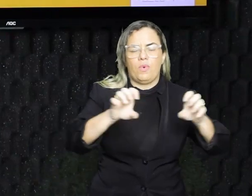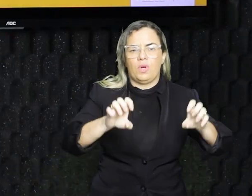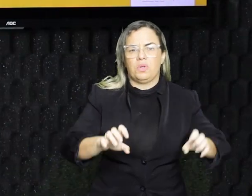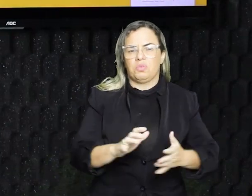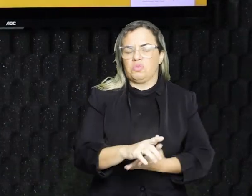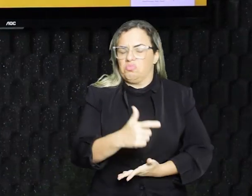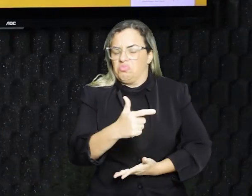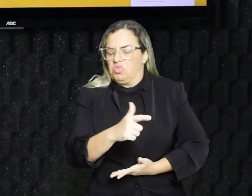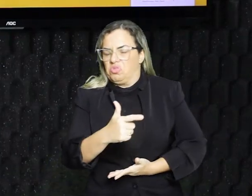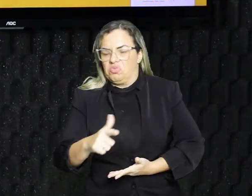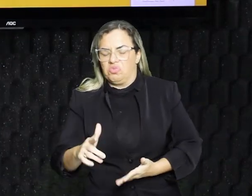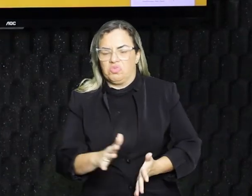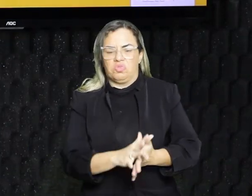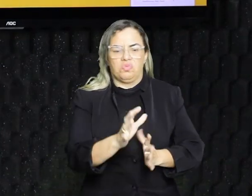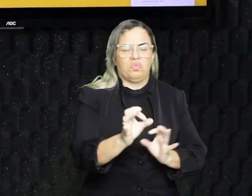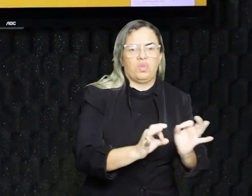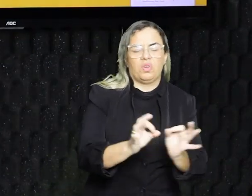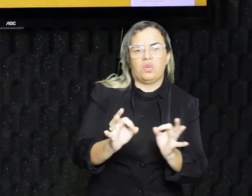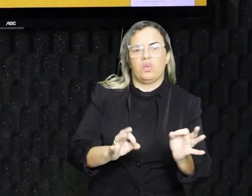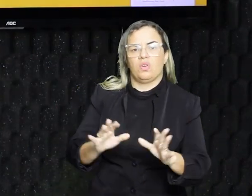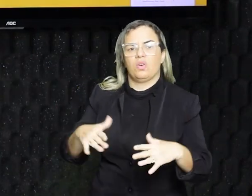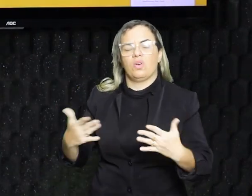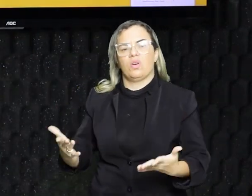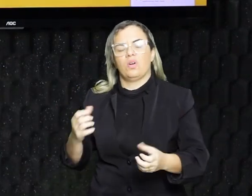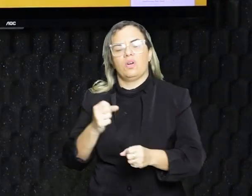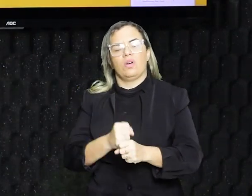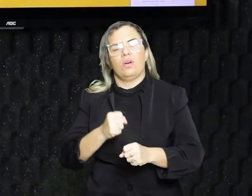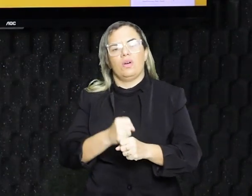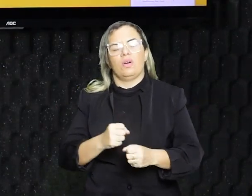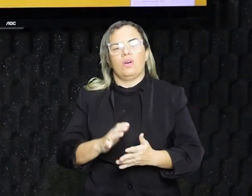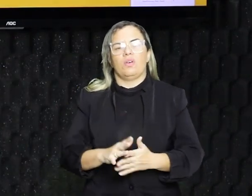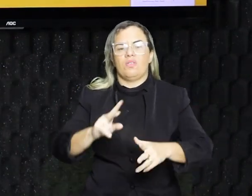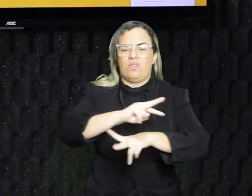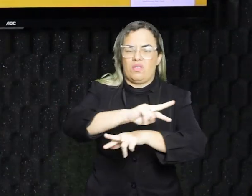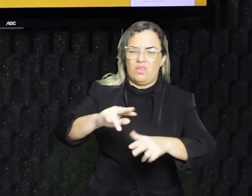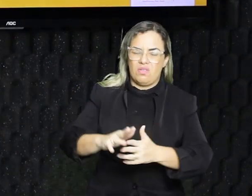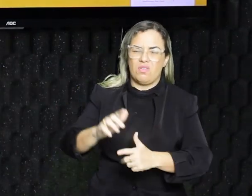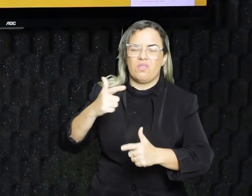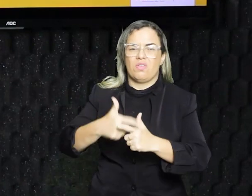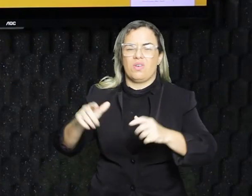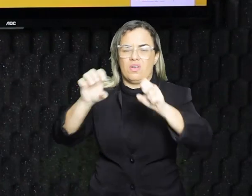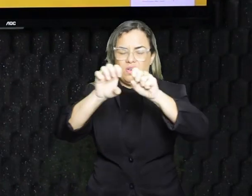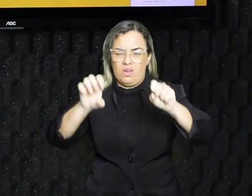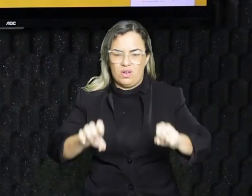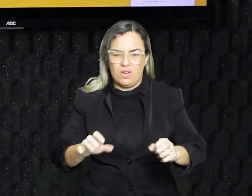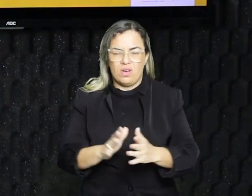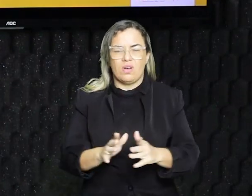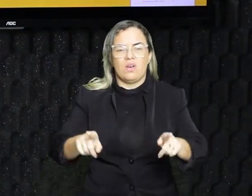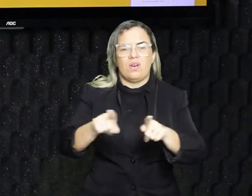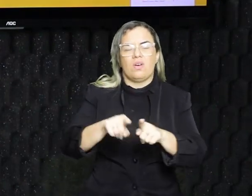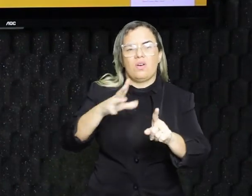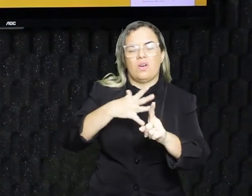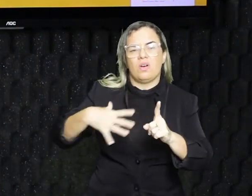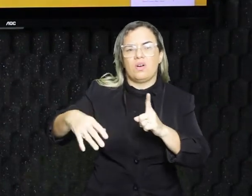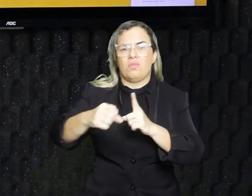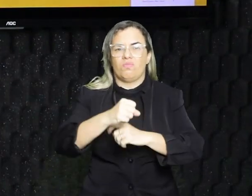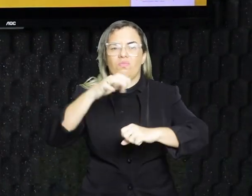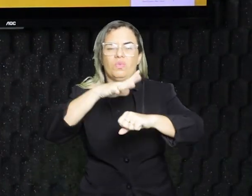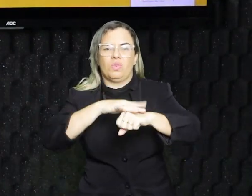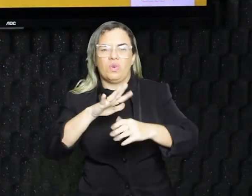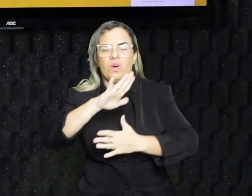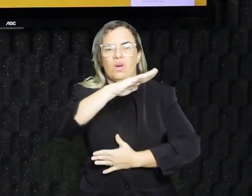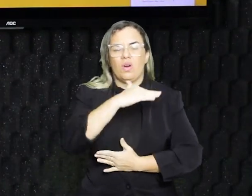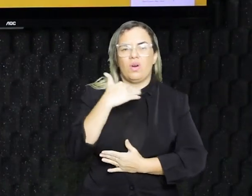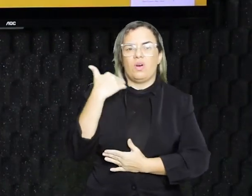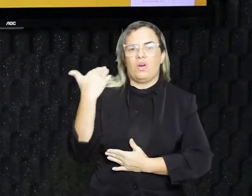de planejamento, tá? E disso decorreram uma série de problemas estruturais e também sociais, como, por exemplo, doenças,